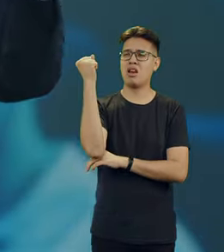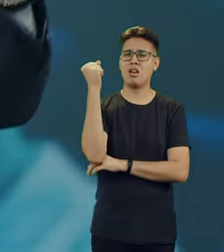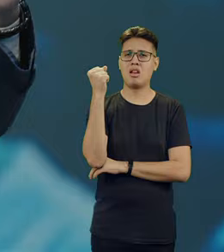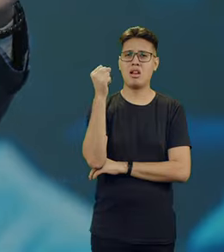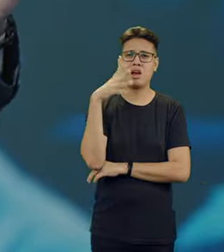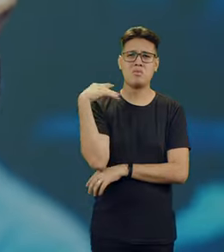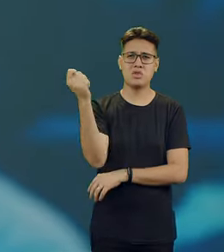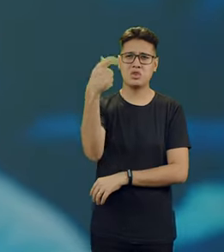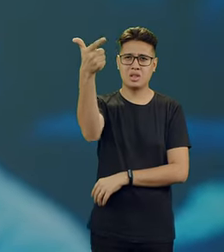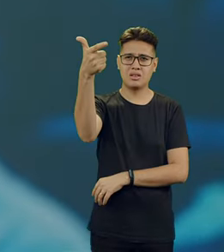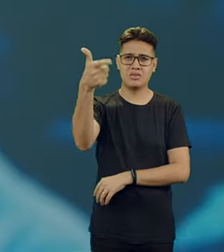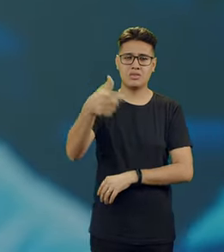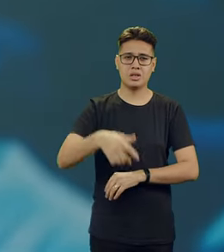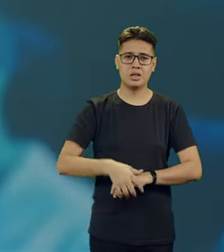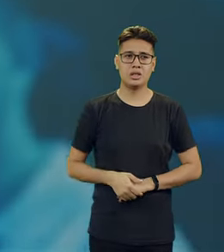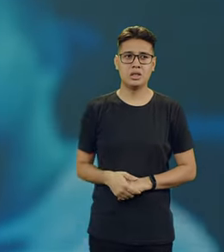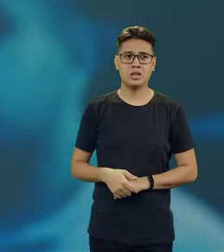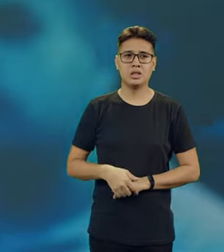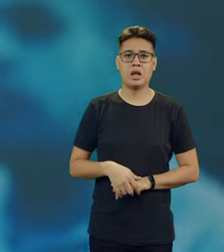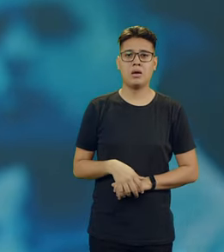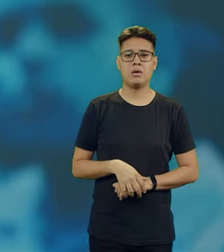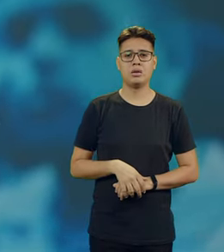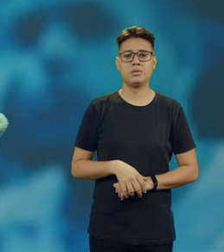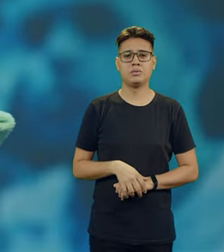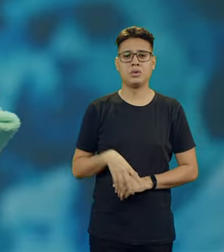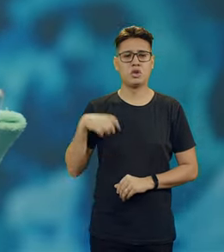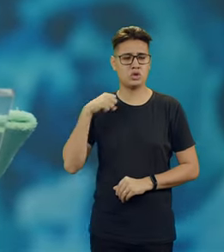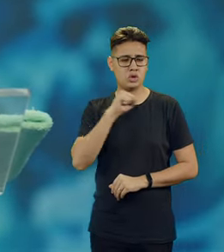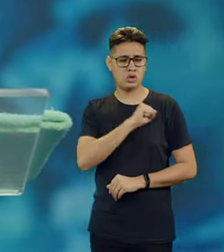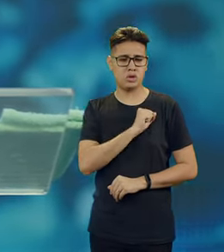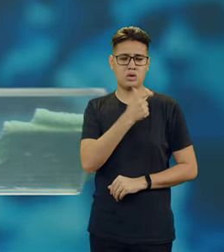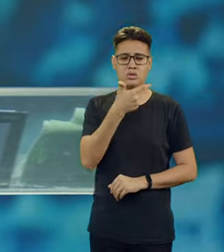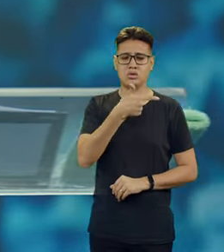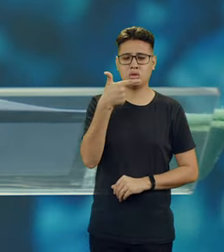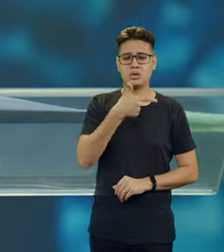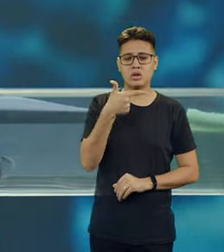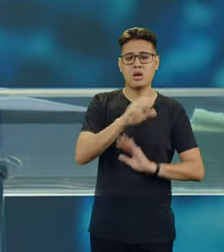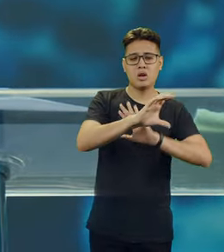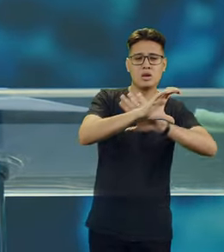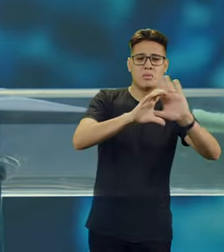Em 2 Samuel capítulo 23, versículo 8,